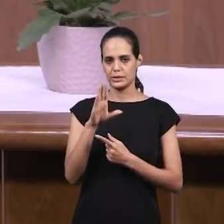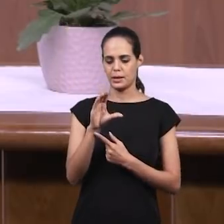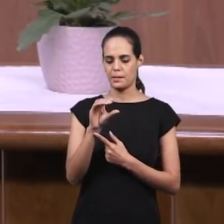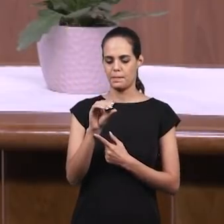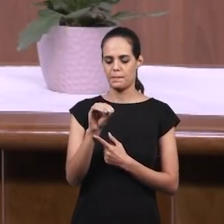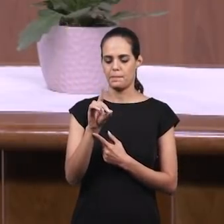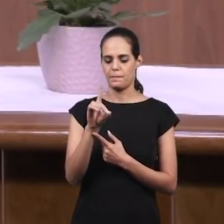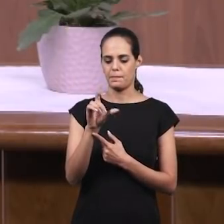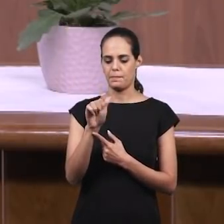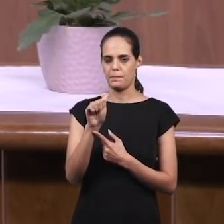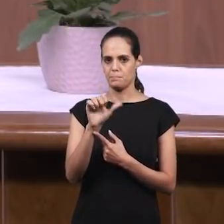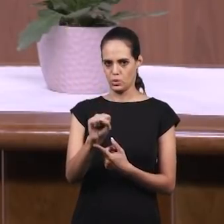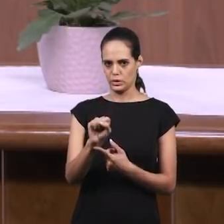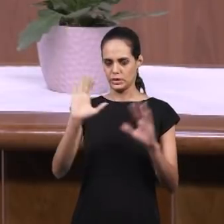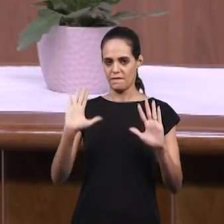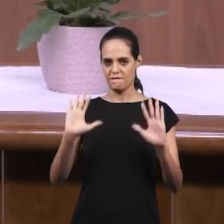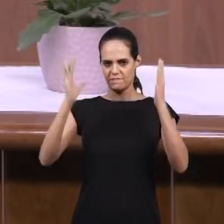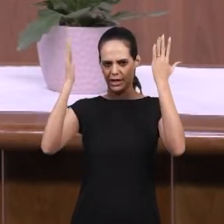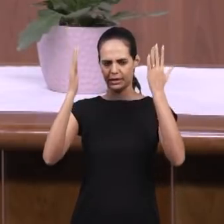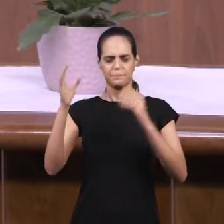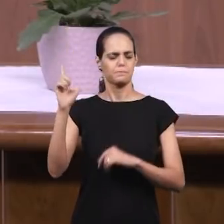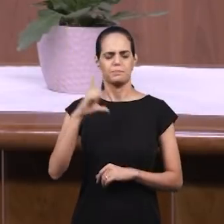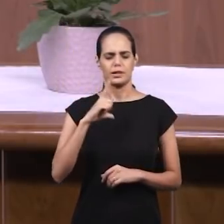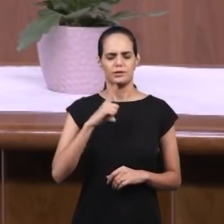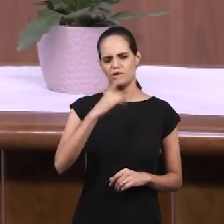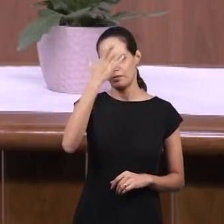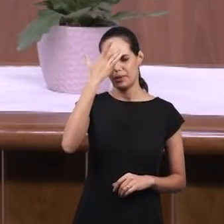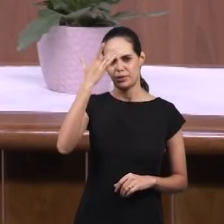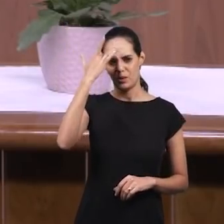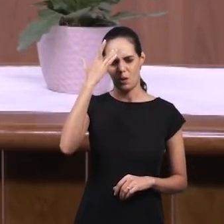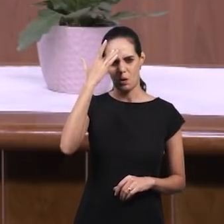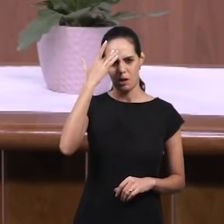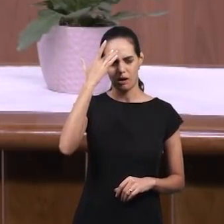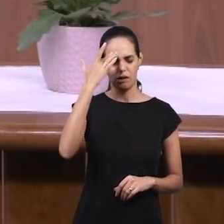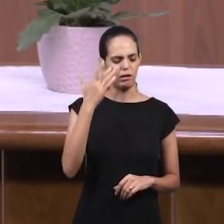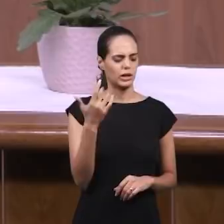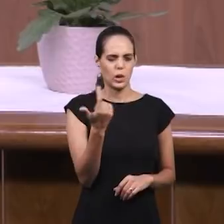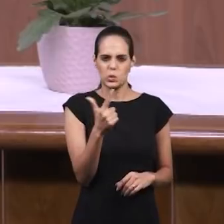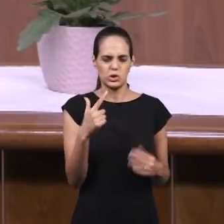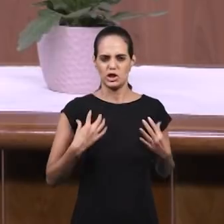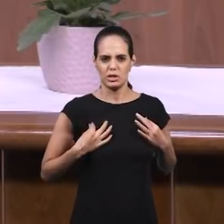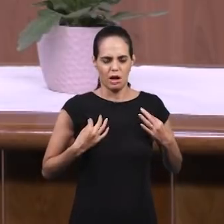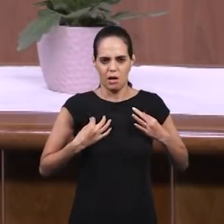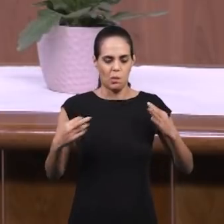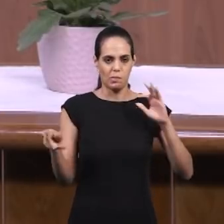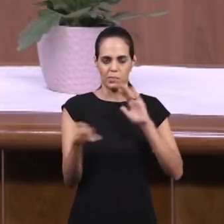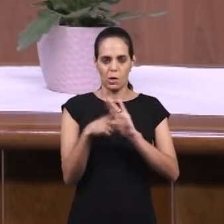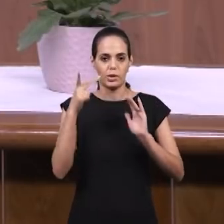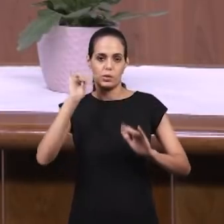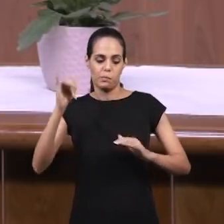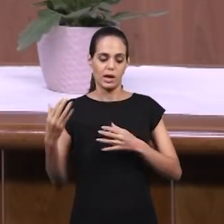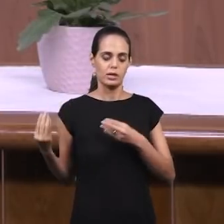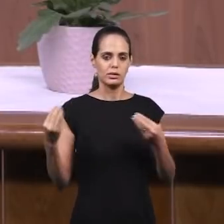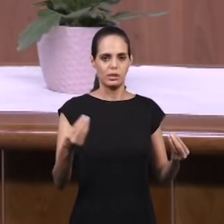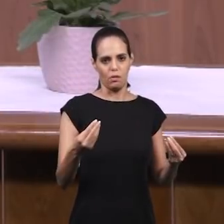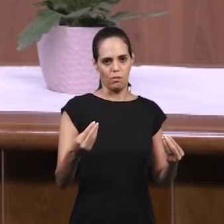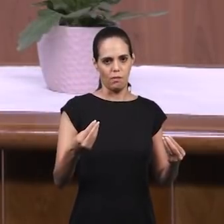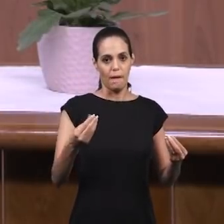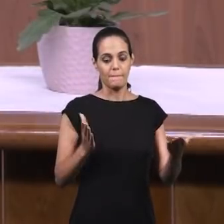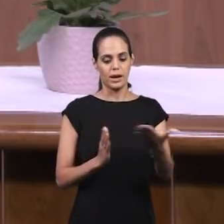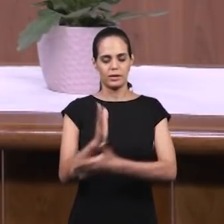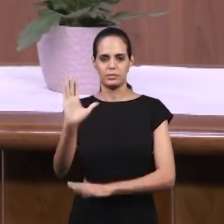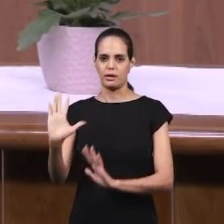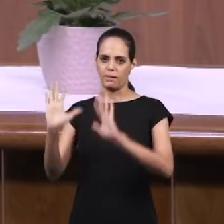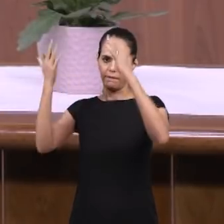parábolas das bodas? Tinha alguém ali que não tinha vestes nupciais. As vestes que o Pai preparou.